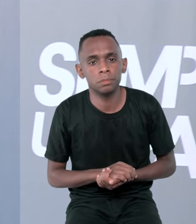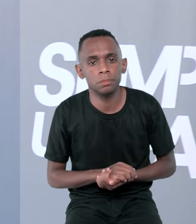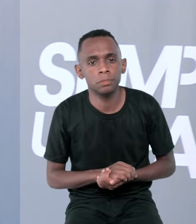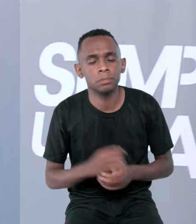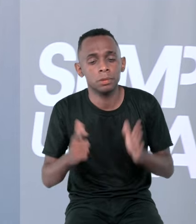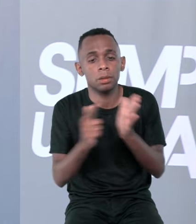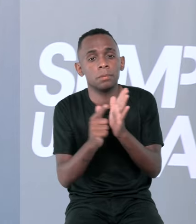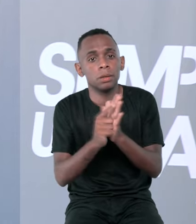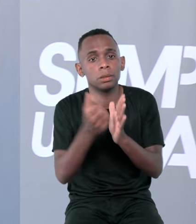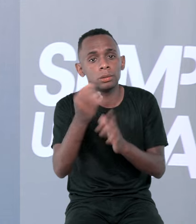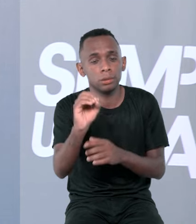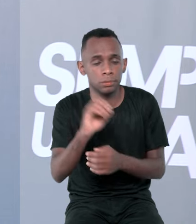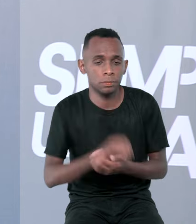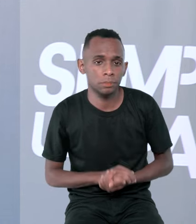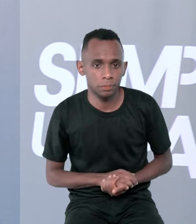Página 60.